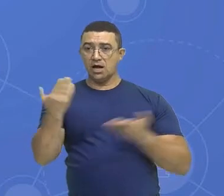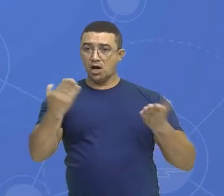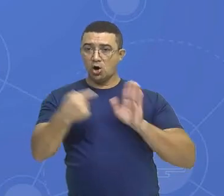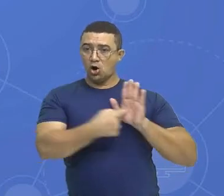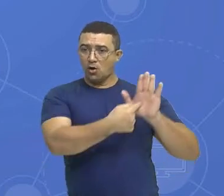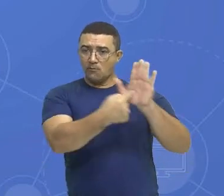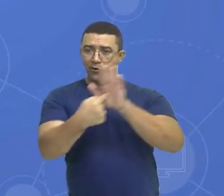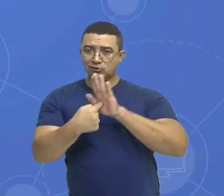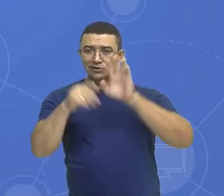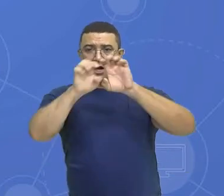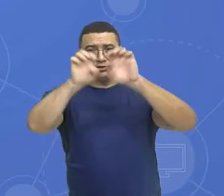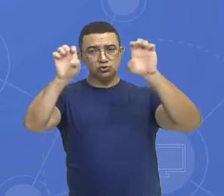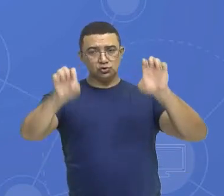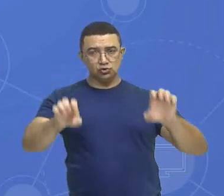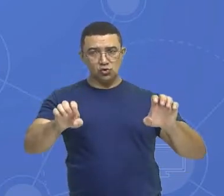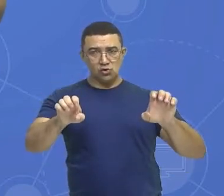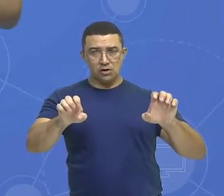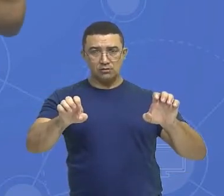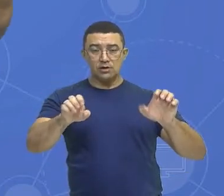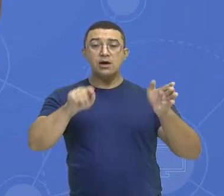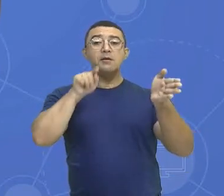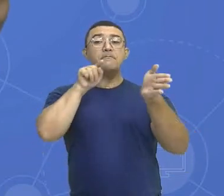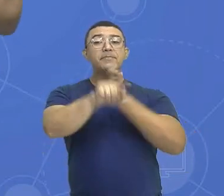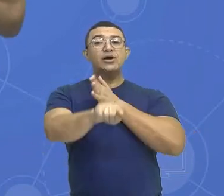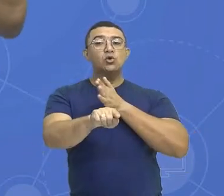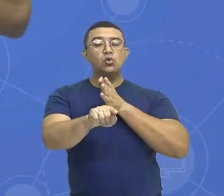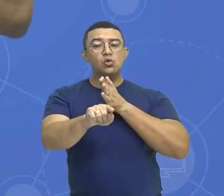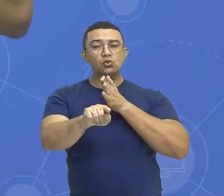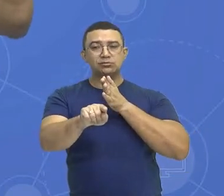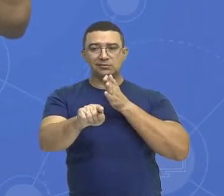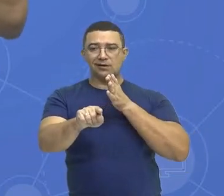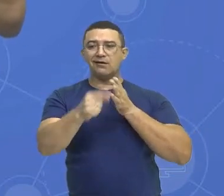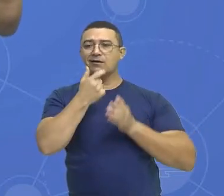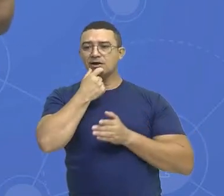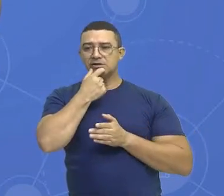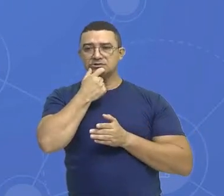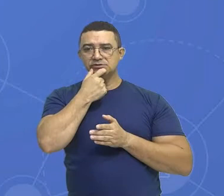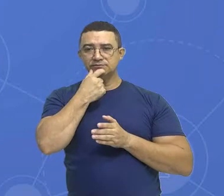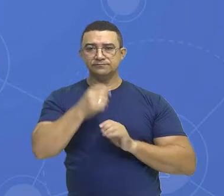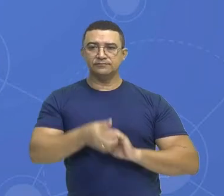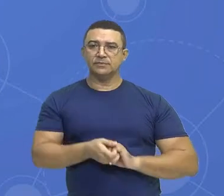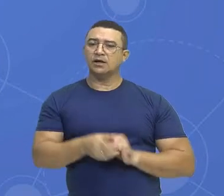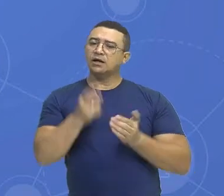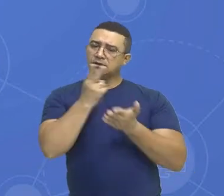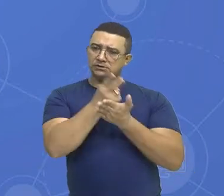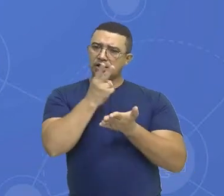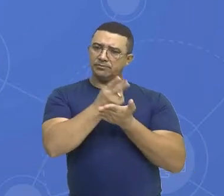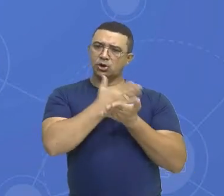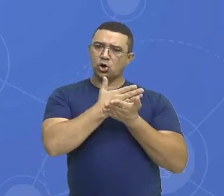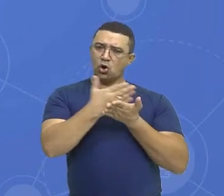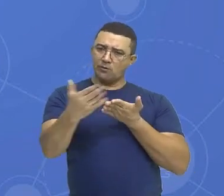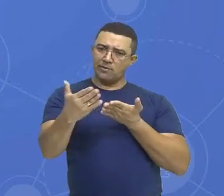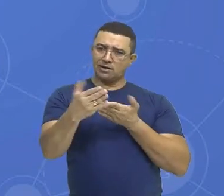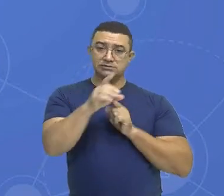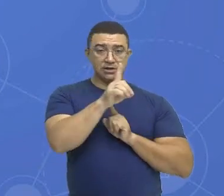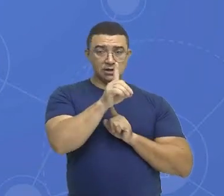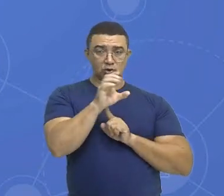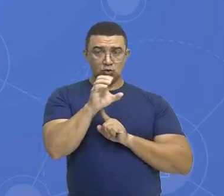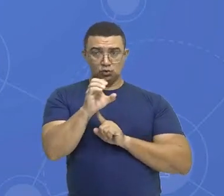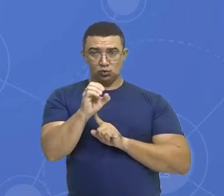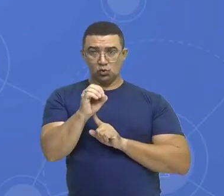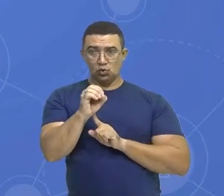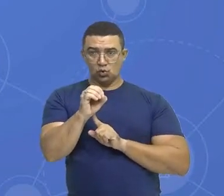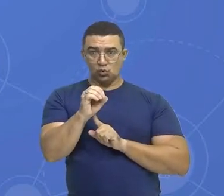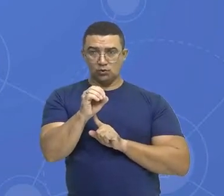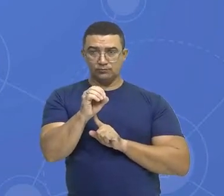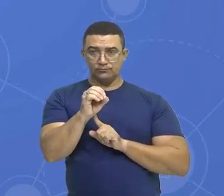a estrutura, olha só, da pergunta, né, das perguntas em língua inglesa, que eu vou ter sempre nessa estrutura, o do, né, que é o